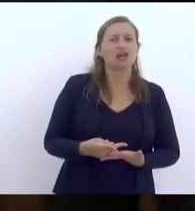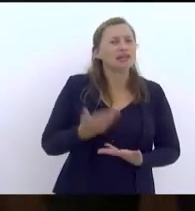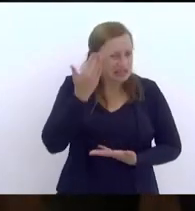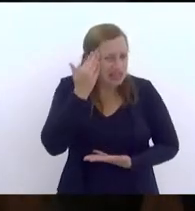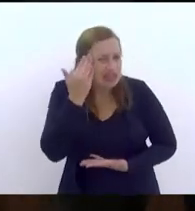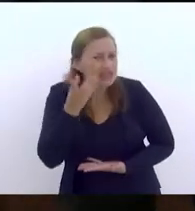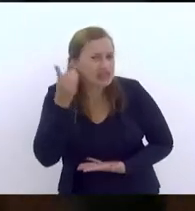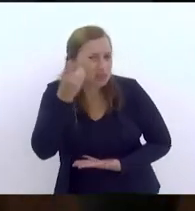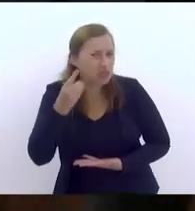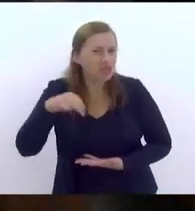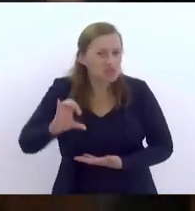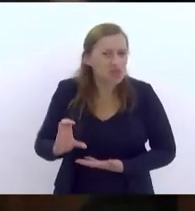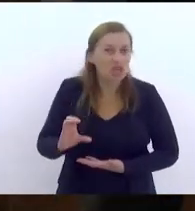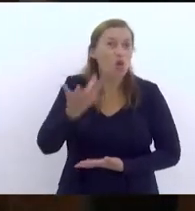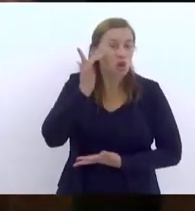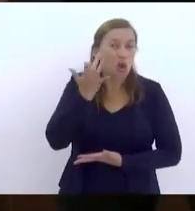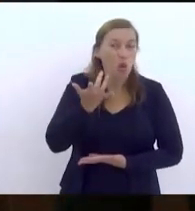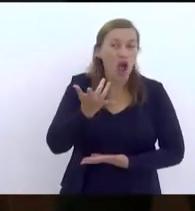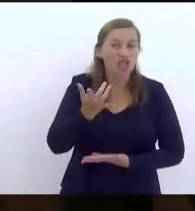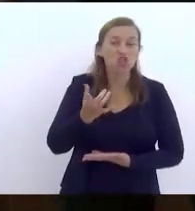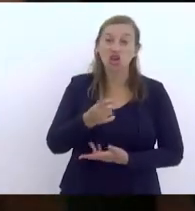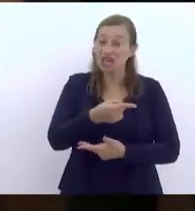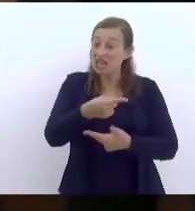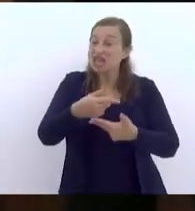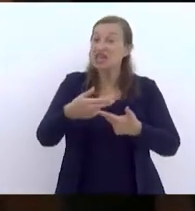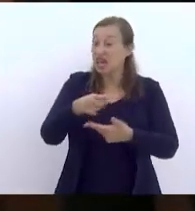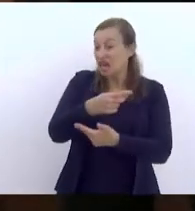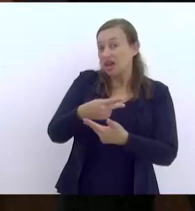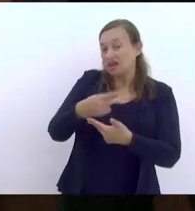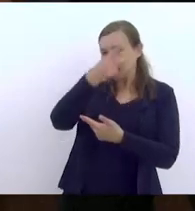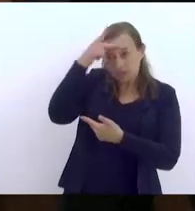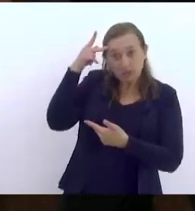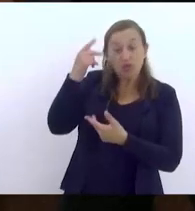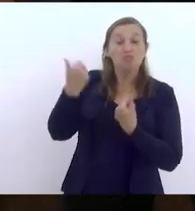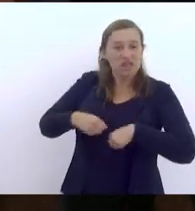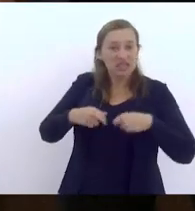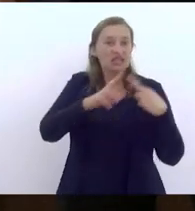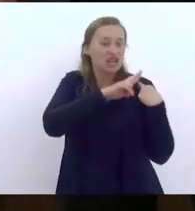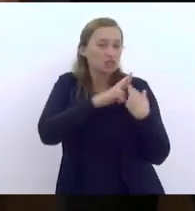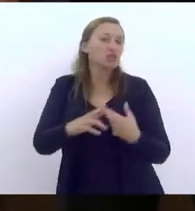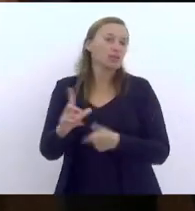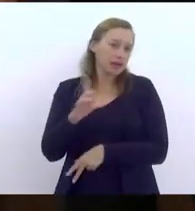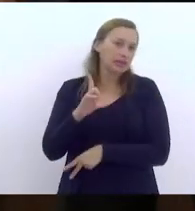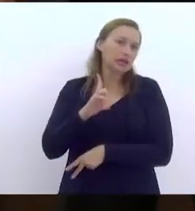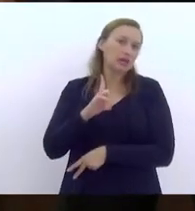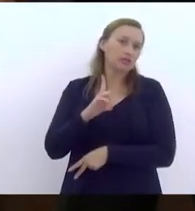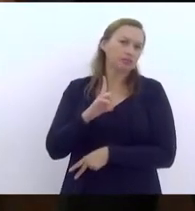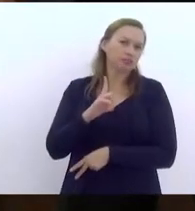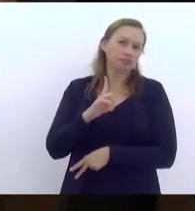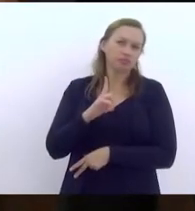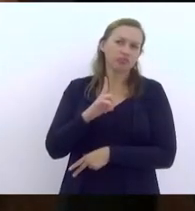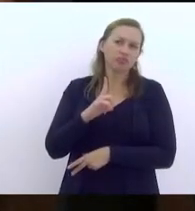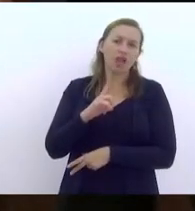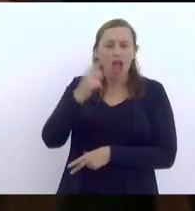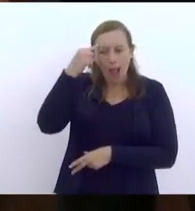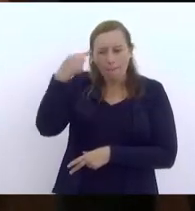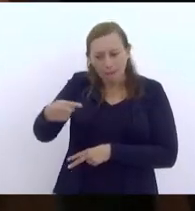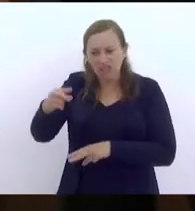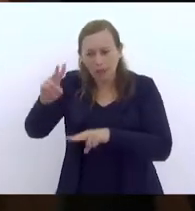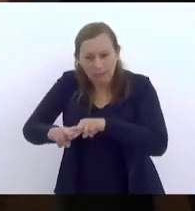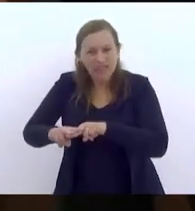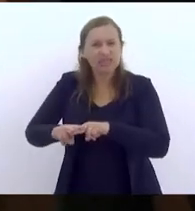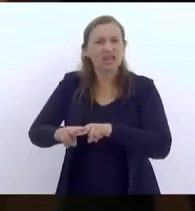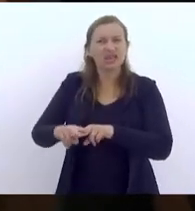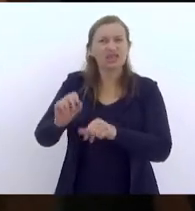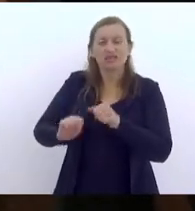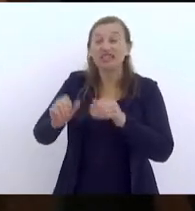Entende, deputado Bink? O que eu acho é que essas pessoas precisam se responsabilizar. Manda prender quem está fazendo isso na